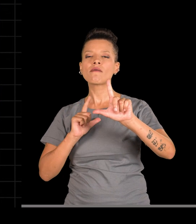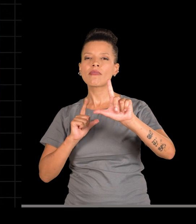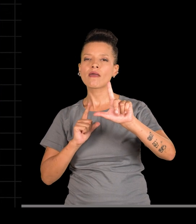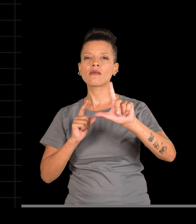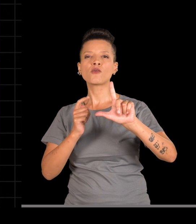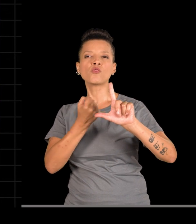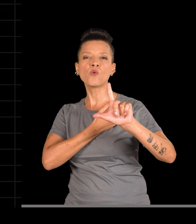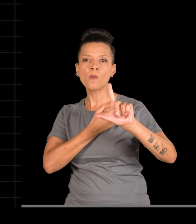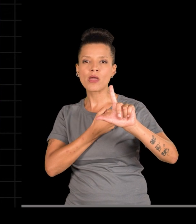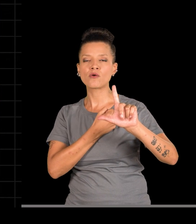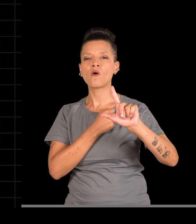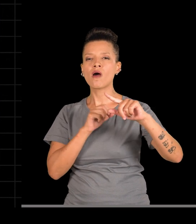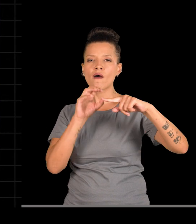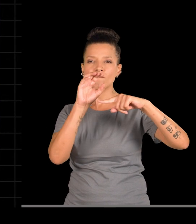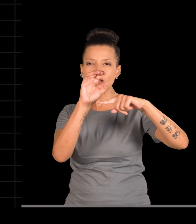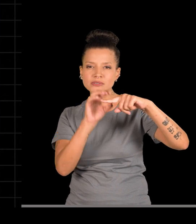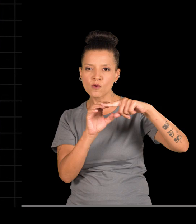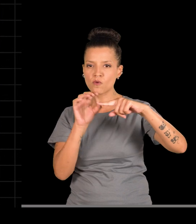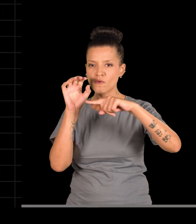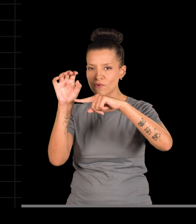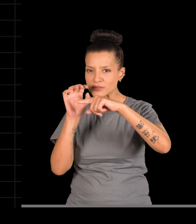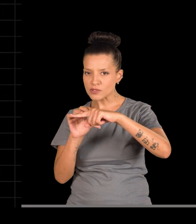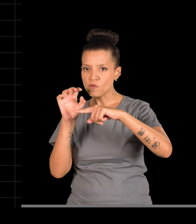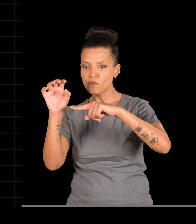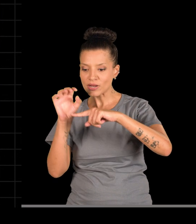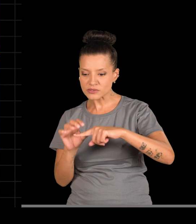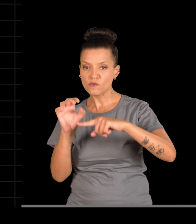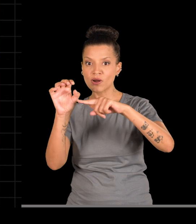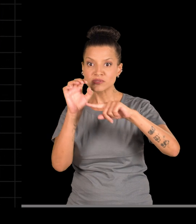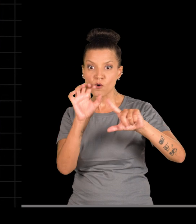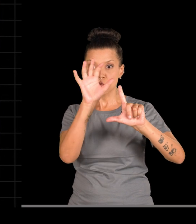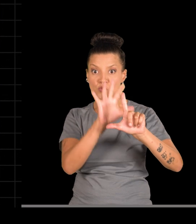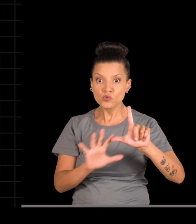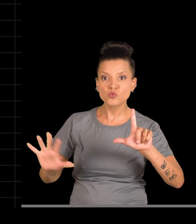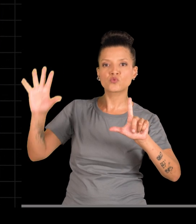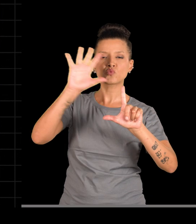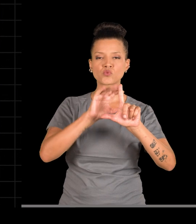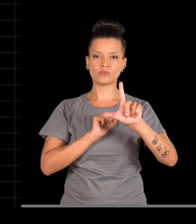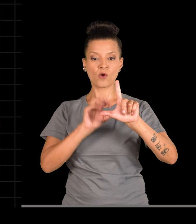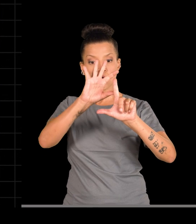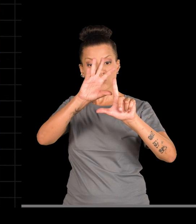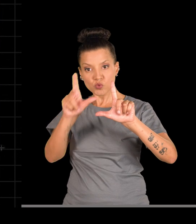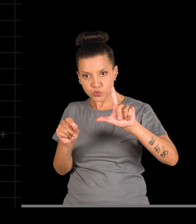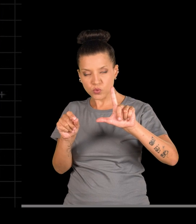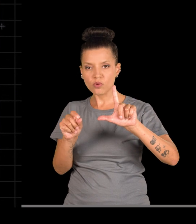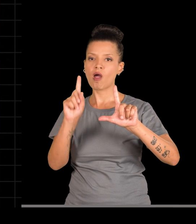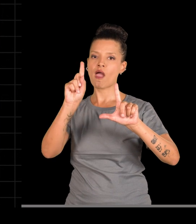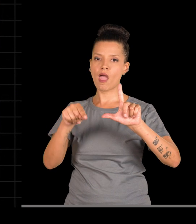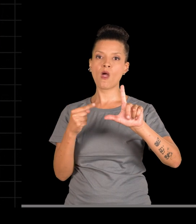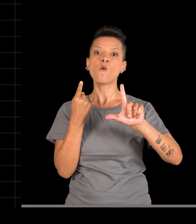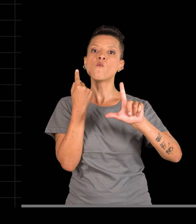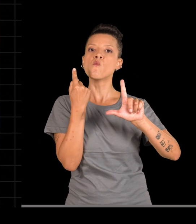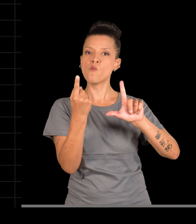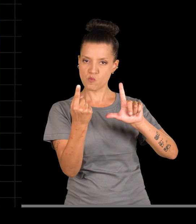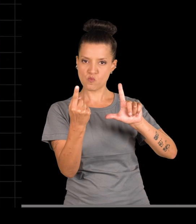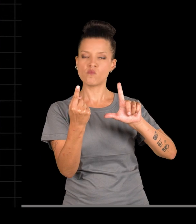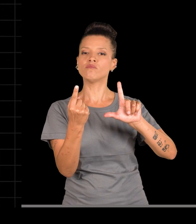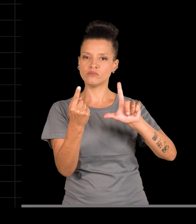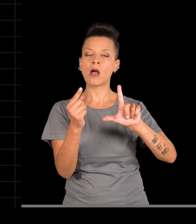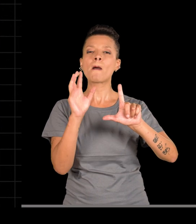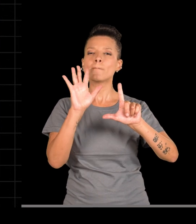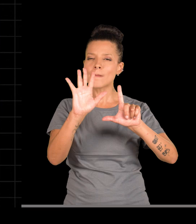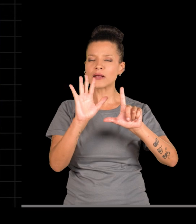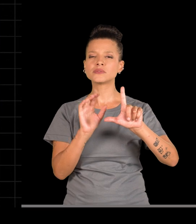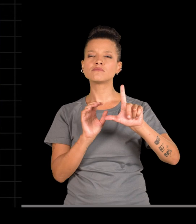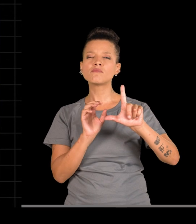menores com as frações que elas representam em relação ao quadrado todo? Então, se eu considerar o quadrado todo aqui, ó, como uma unidade, certo?